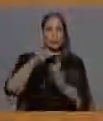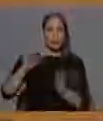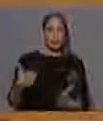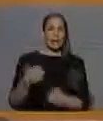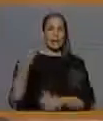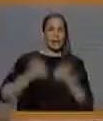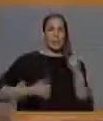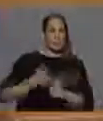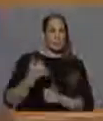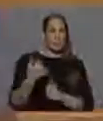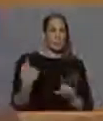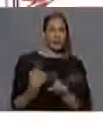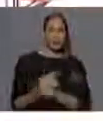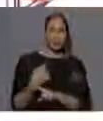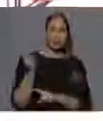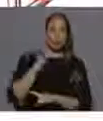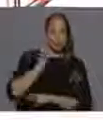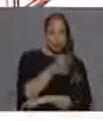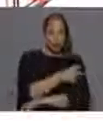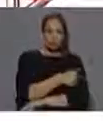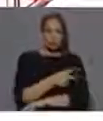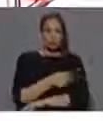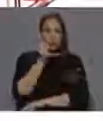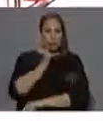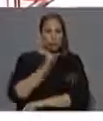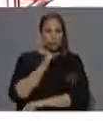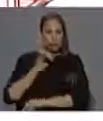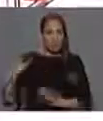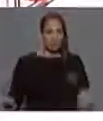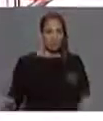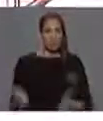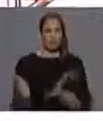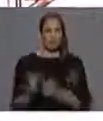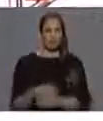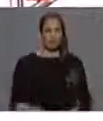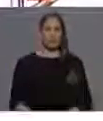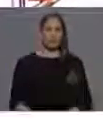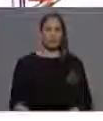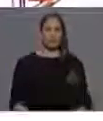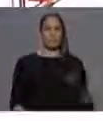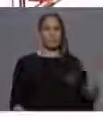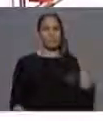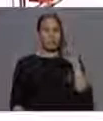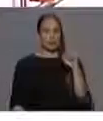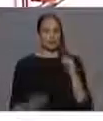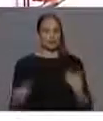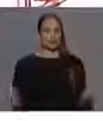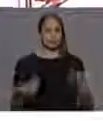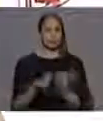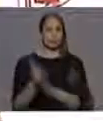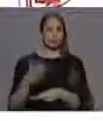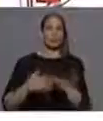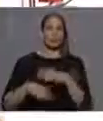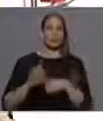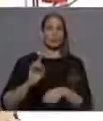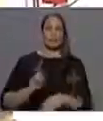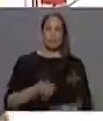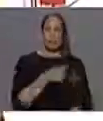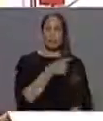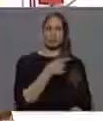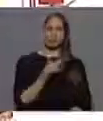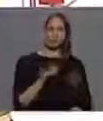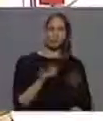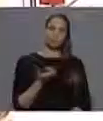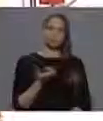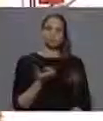os interesses dos açorianos. Aquilo que a candidatura do Partido Socialista se propõe fazer é acompanhar este dossiê